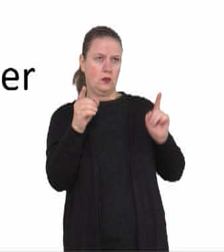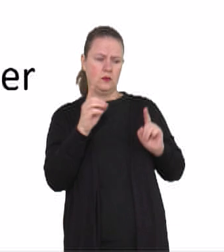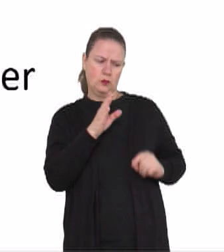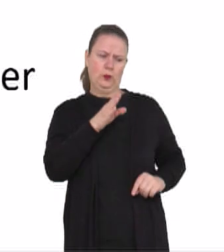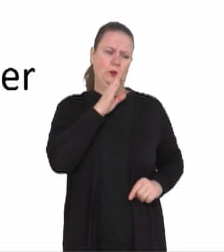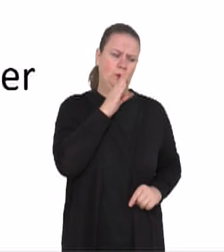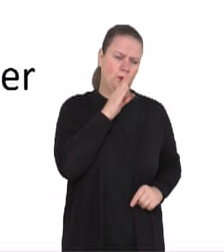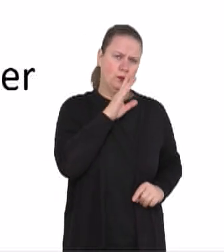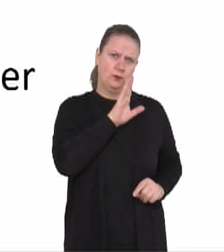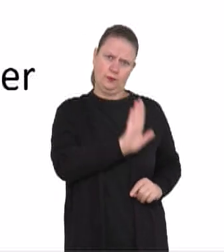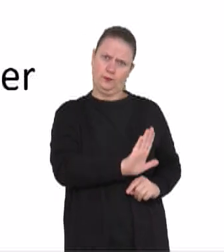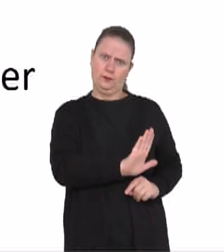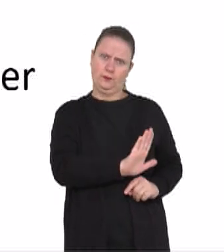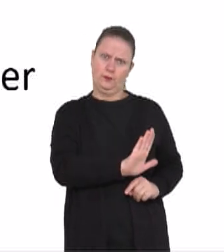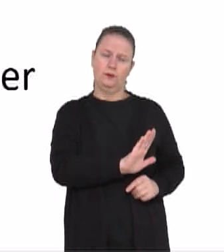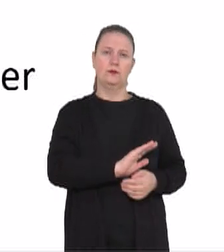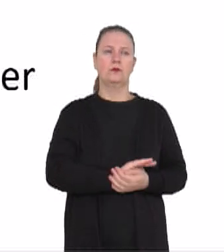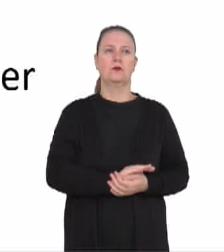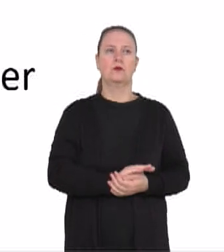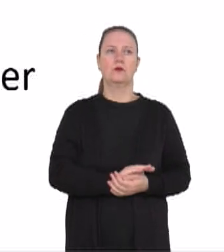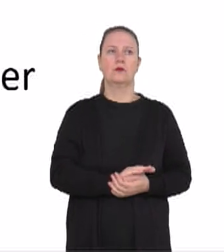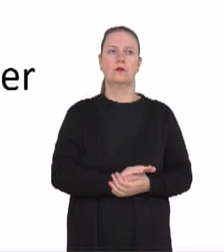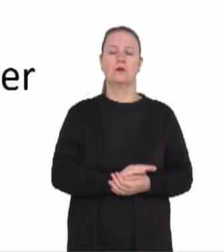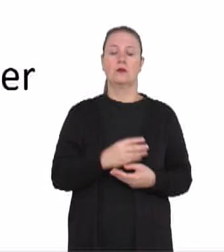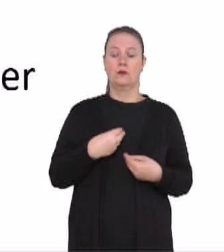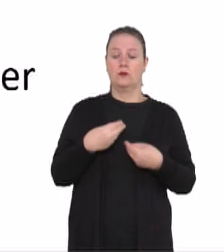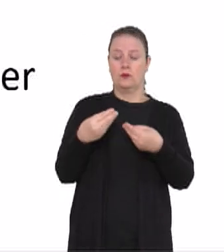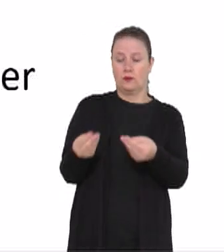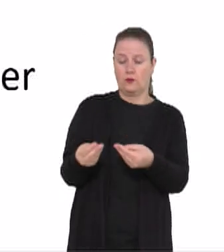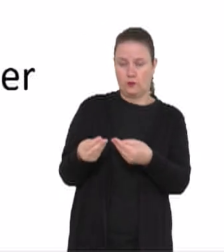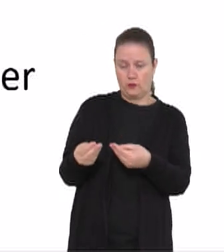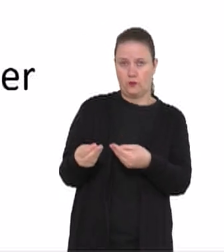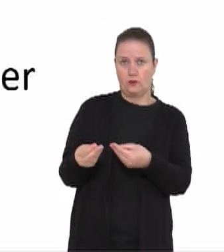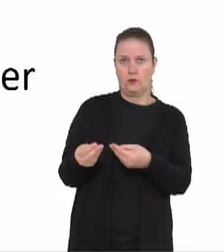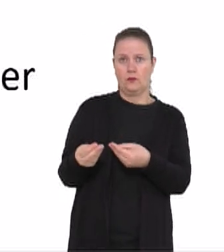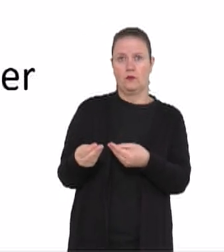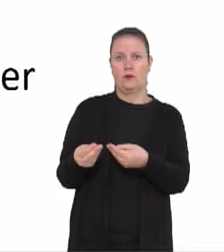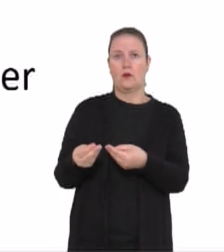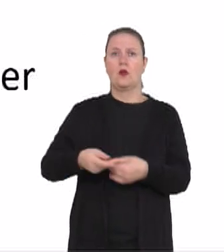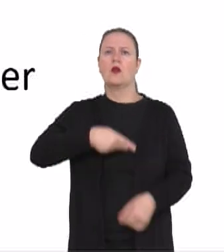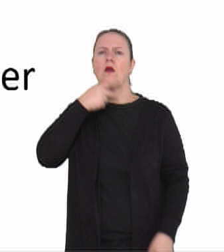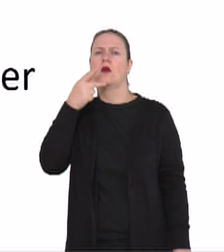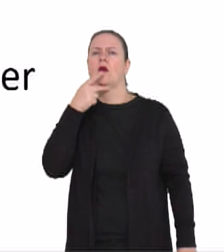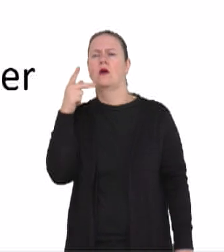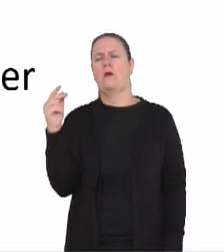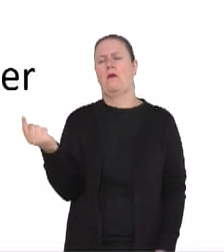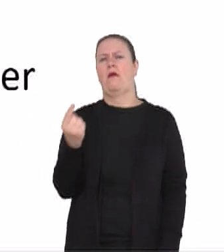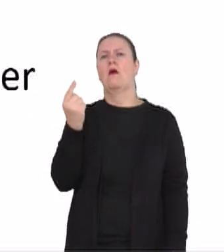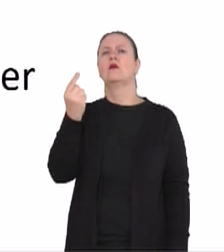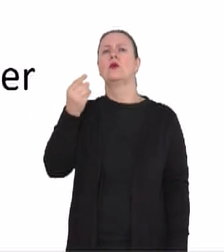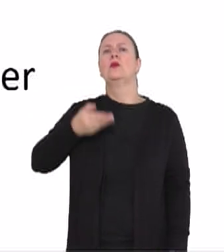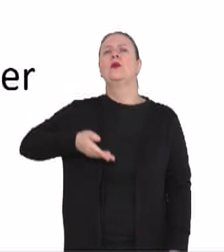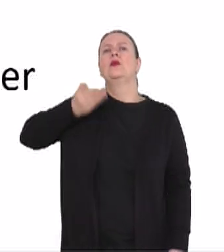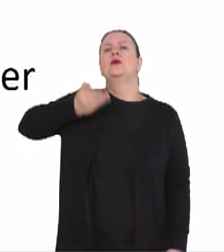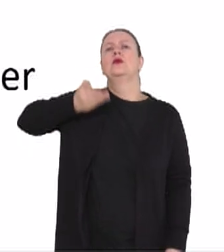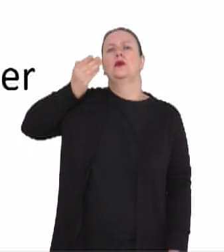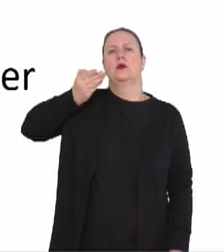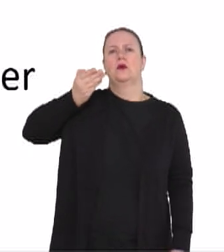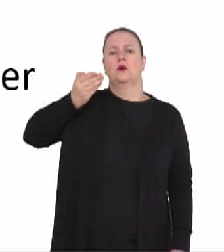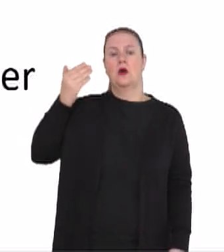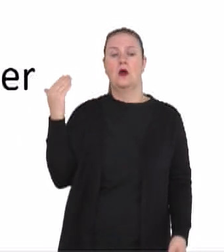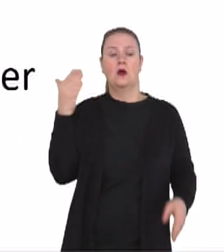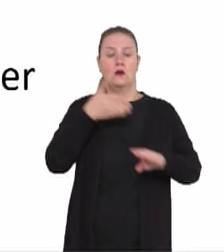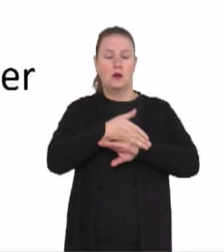Take a, tome um ou leve um. Speak louder, fale mais alto. Go to school, vá para a